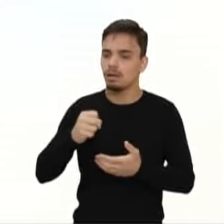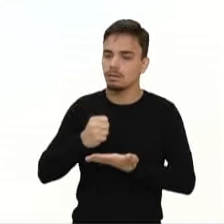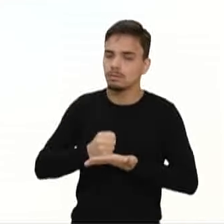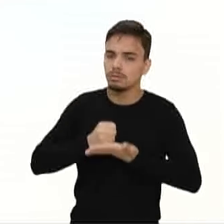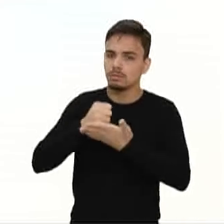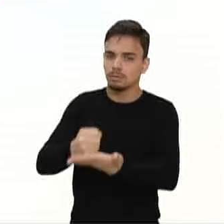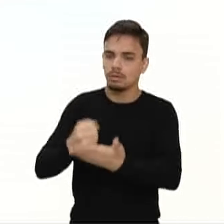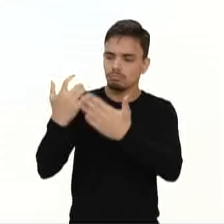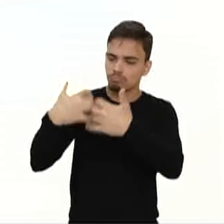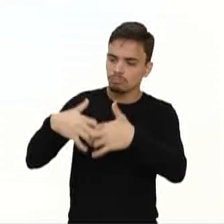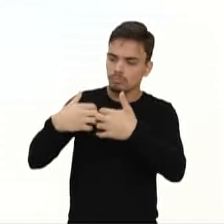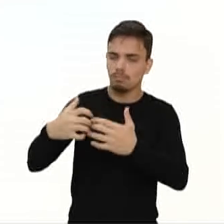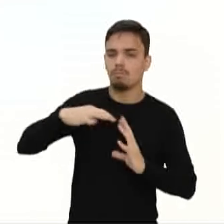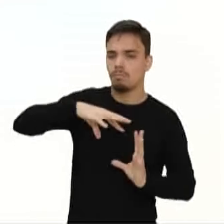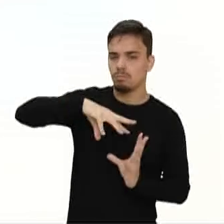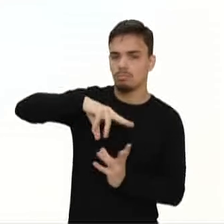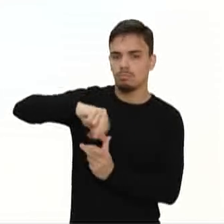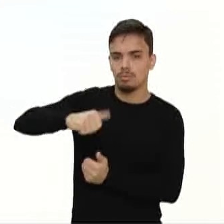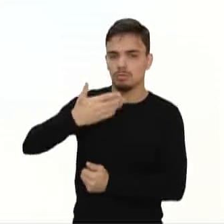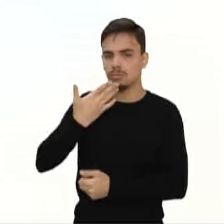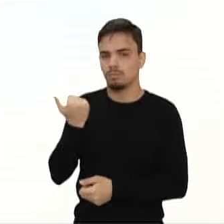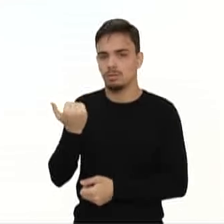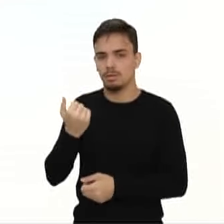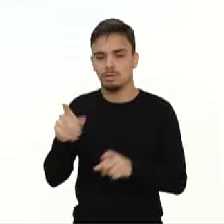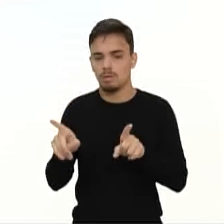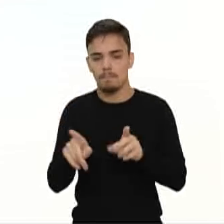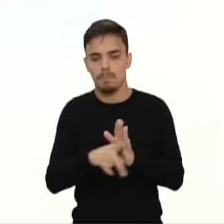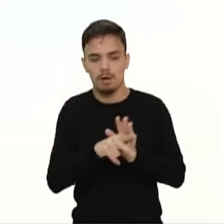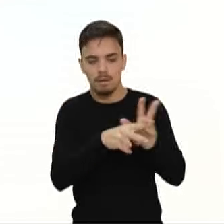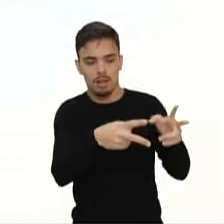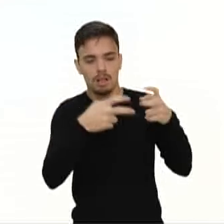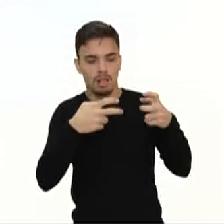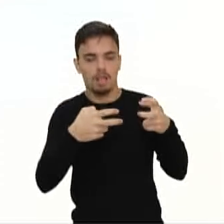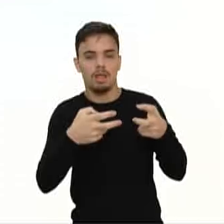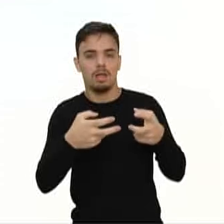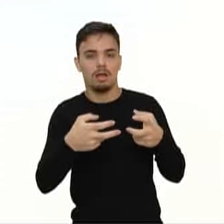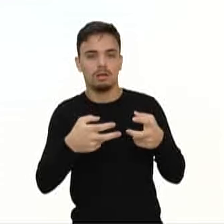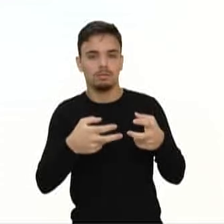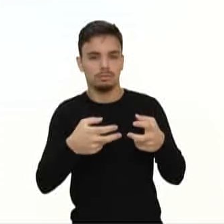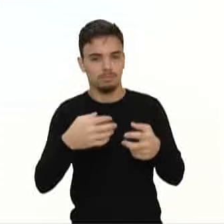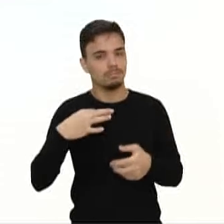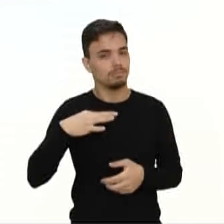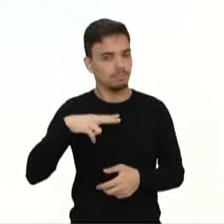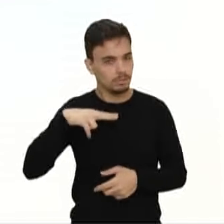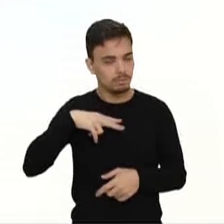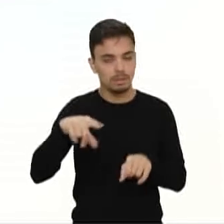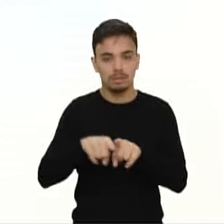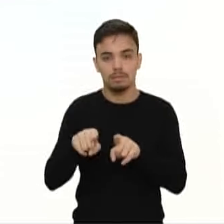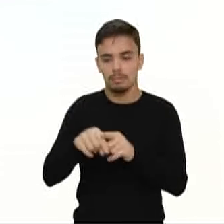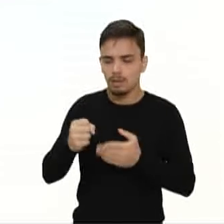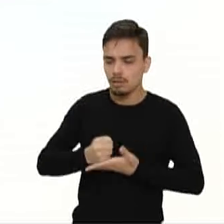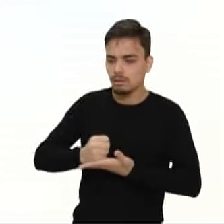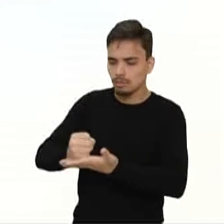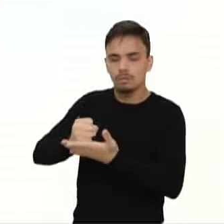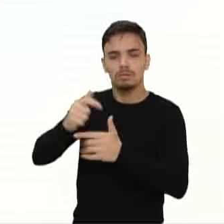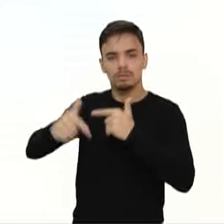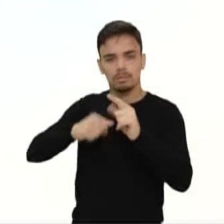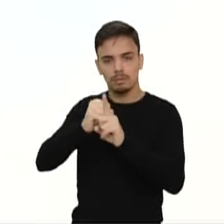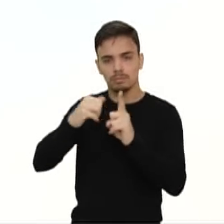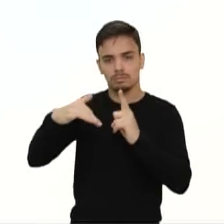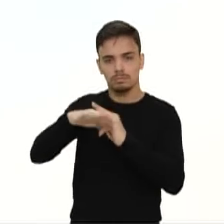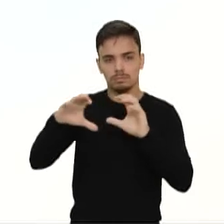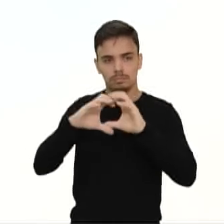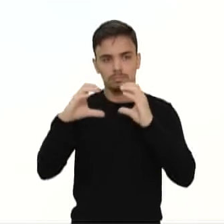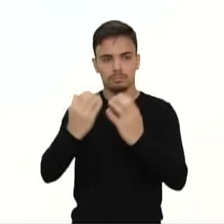o mundo melhor, não visando promoção pessoal, mas sim a prestação de um serviço social e